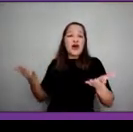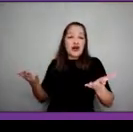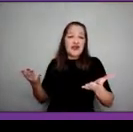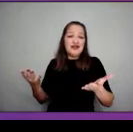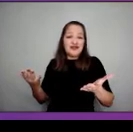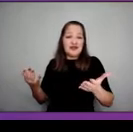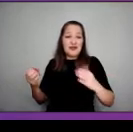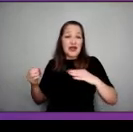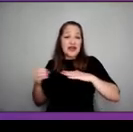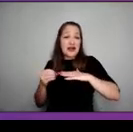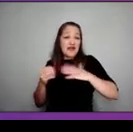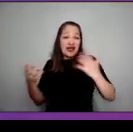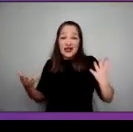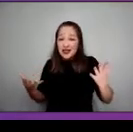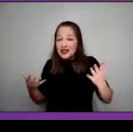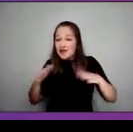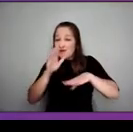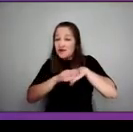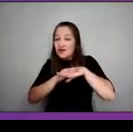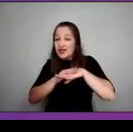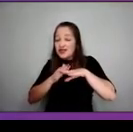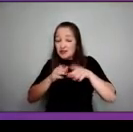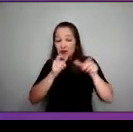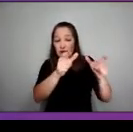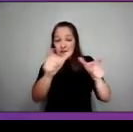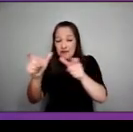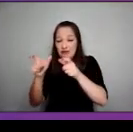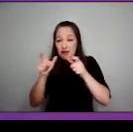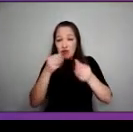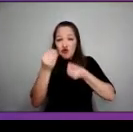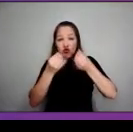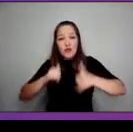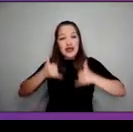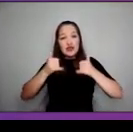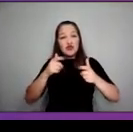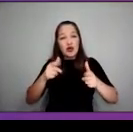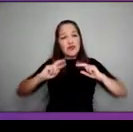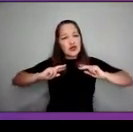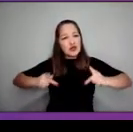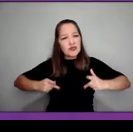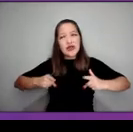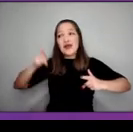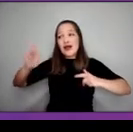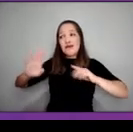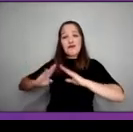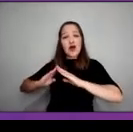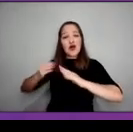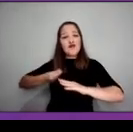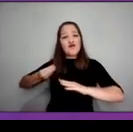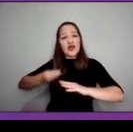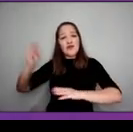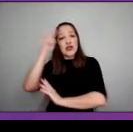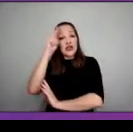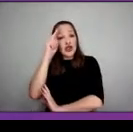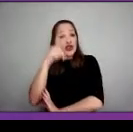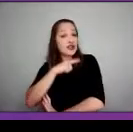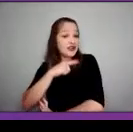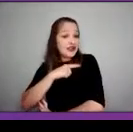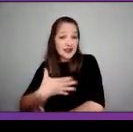lugar das coisas das vibrações locais inclusive e principalmente dos humanos que ali a Bíblia que todo mundo uma história não posso